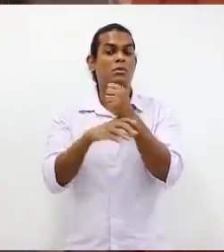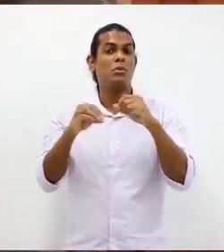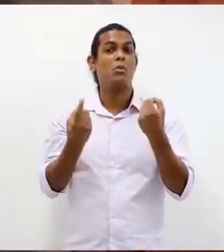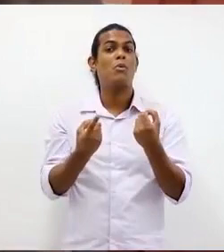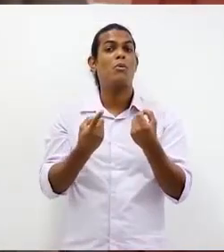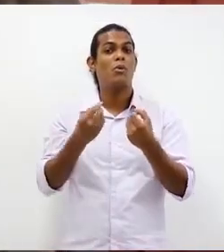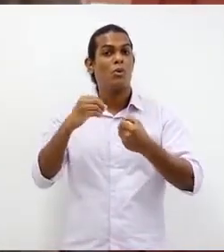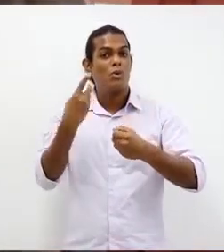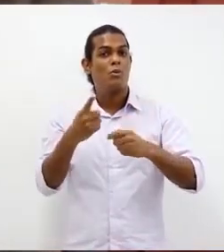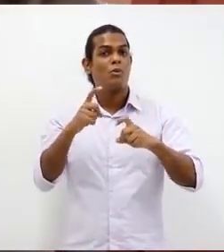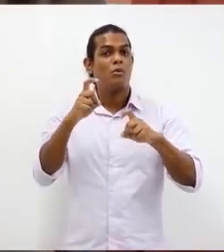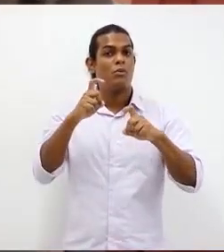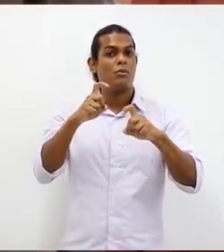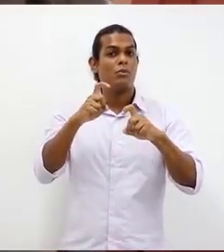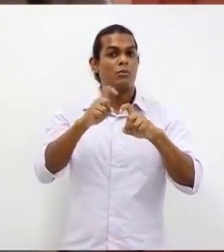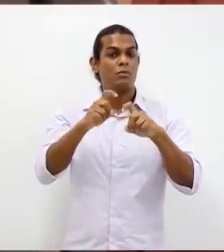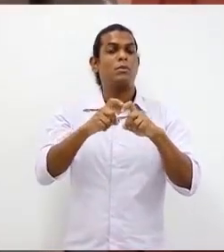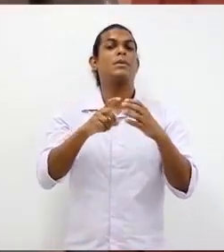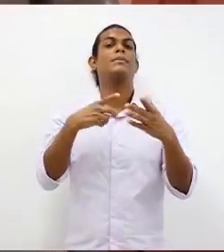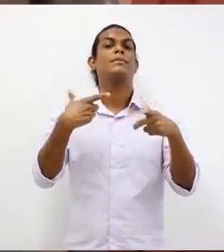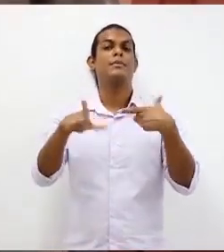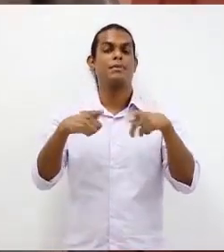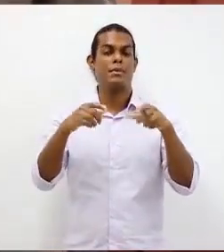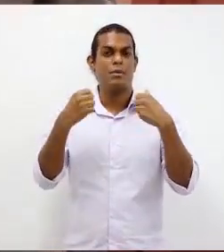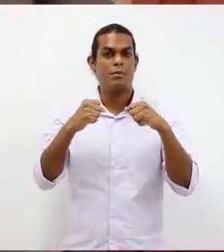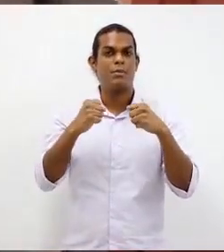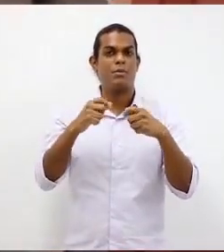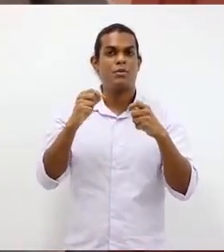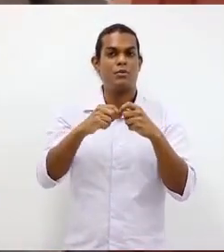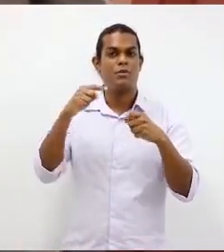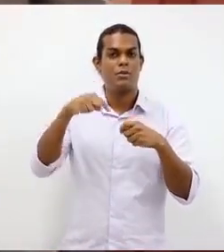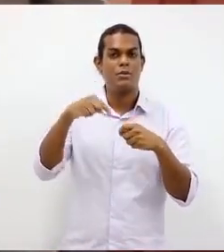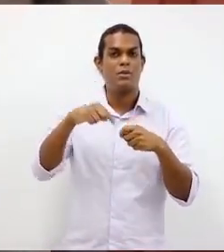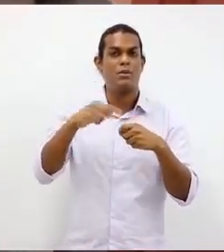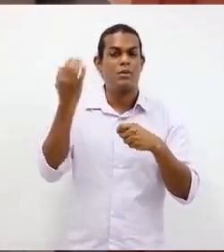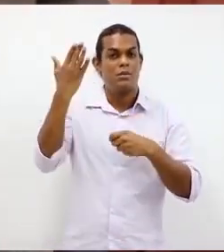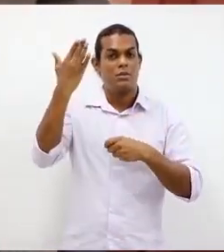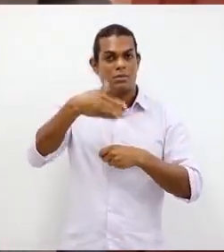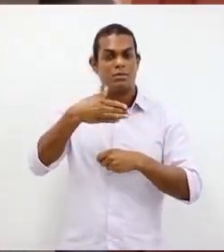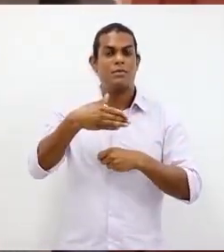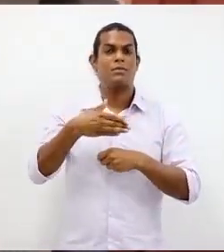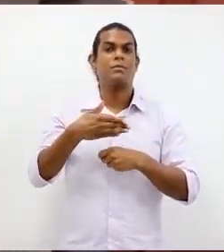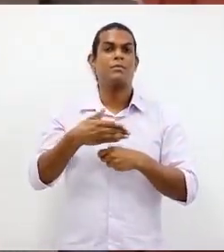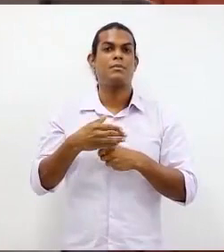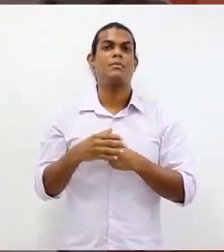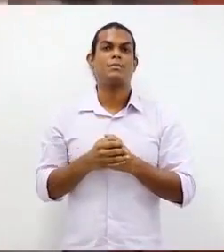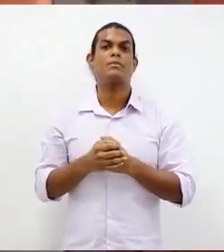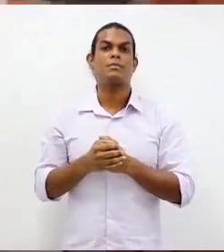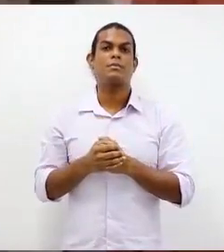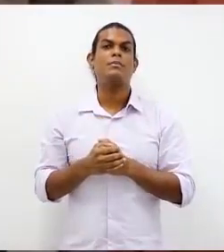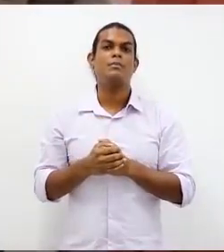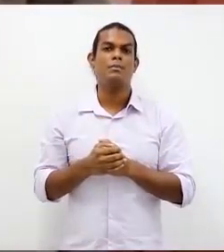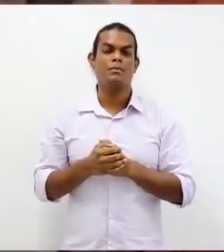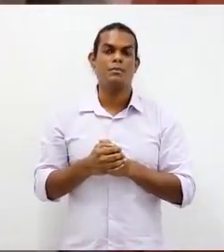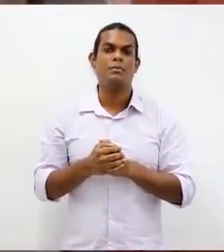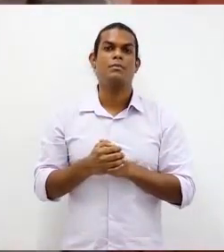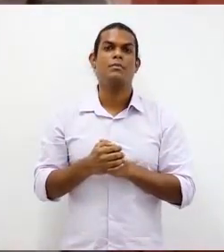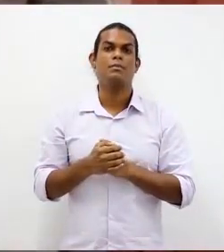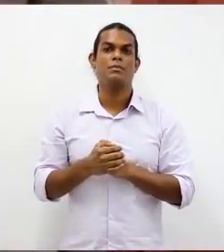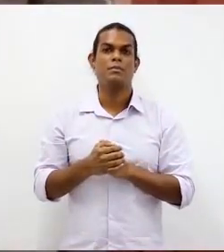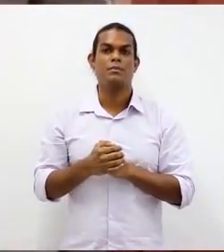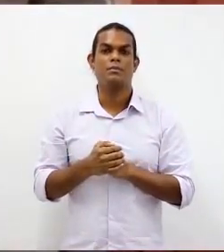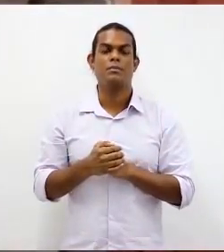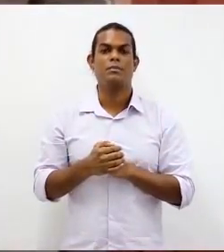para emitir o laudo de insalubridade ou de periculosidade, que a partir daí é que o trabalhador aufere o direito